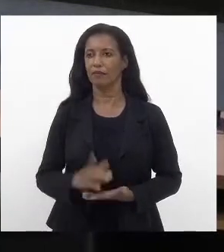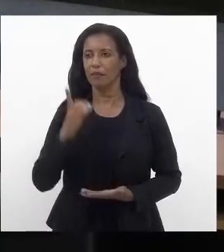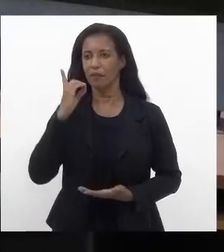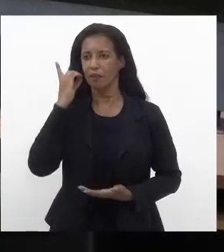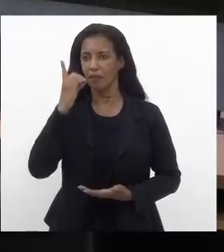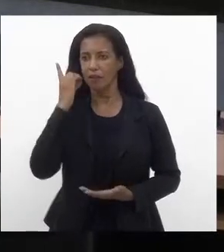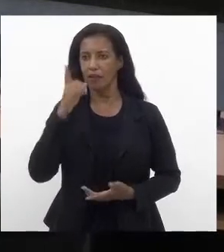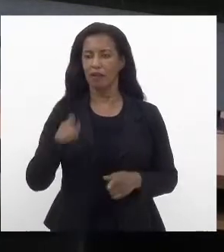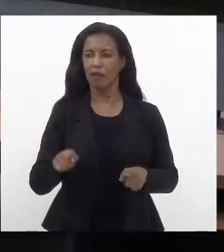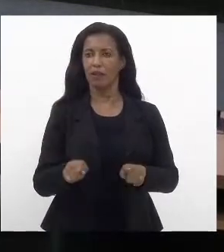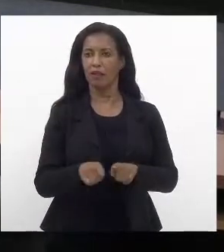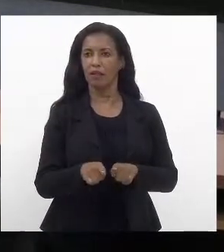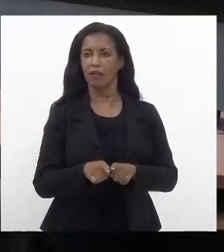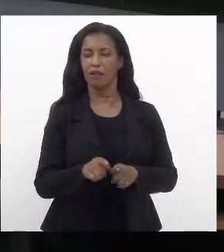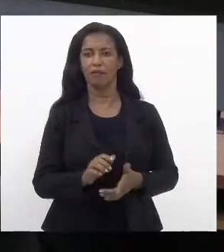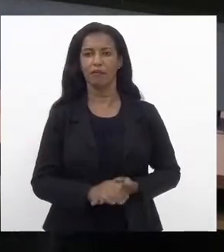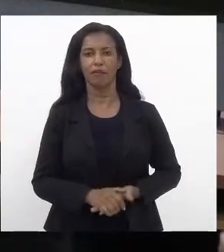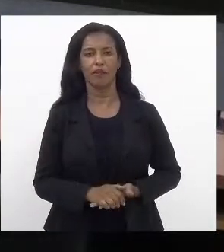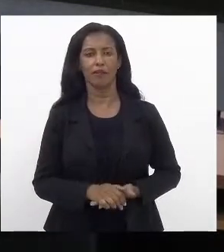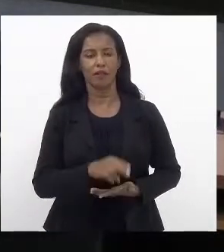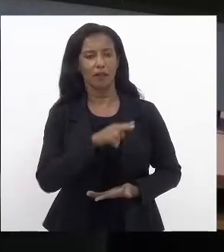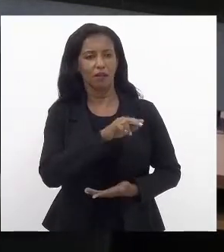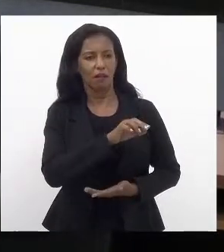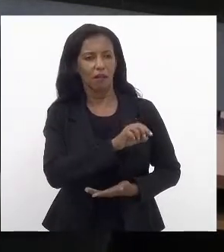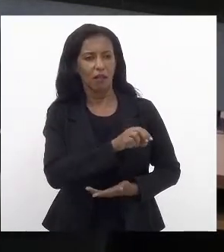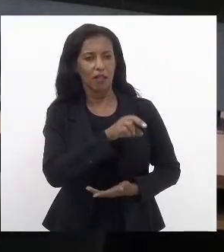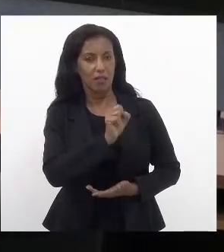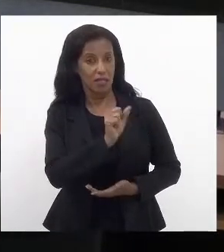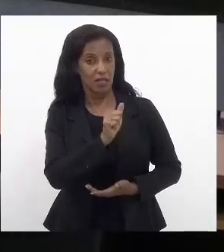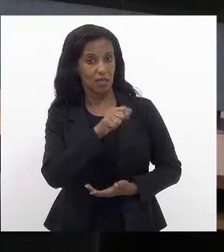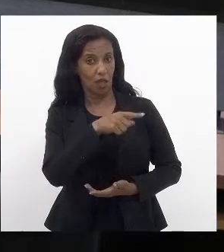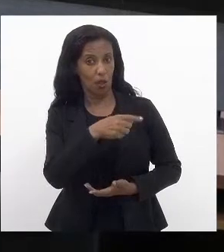deputado também Nilton Salomão,